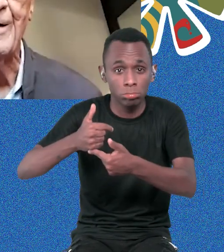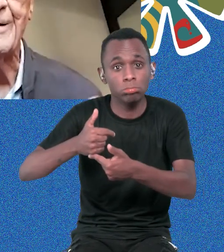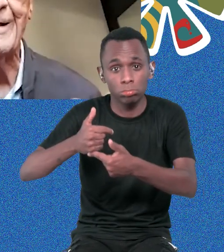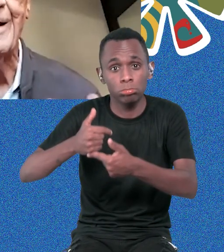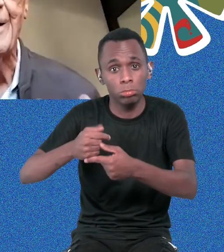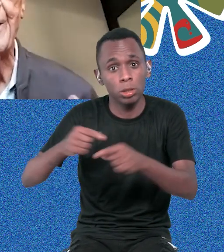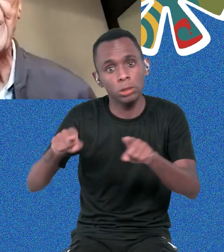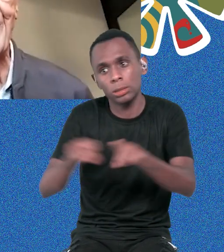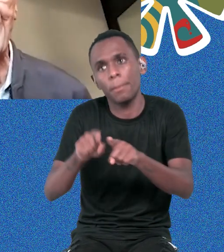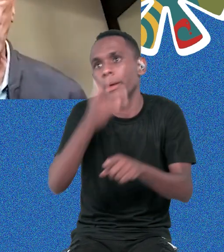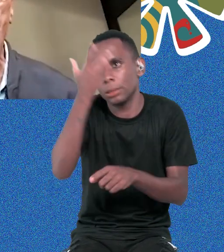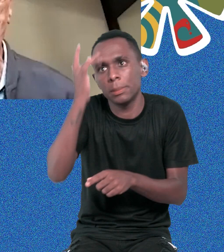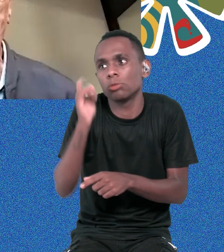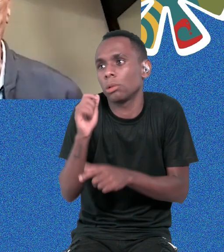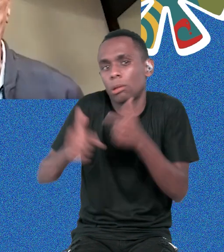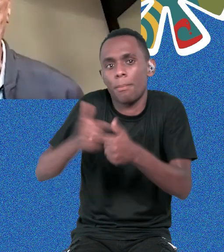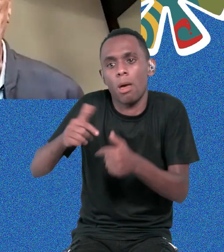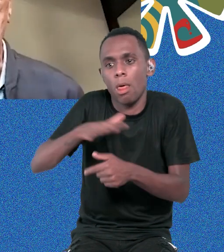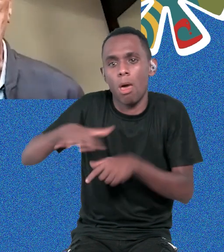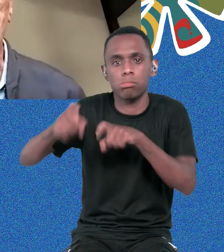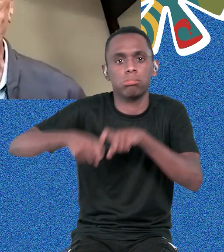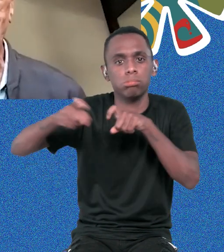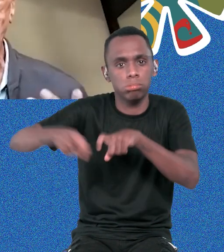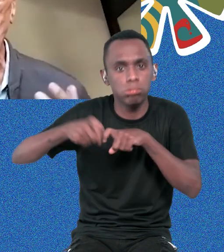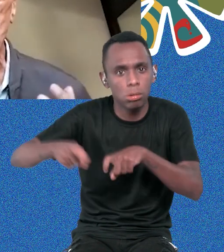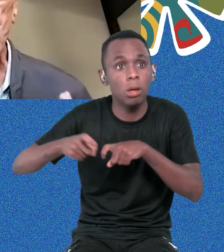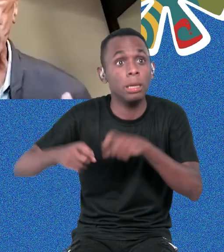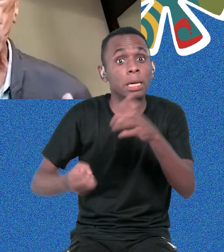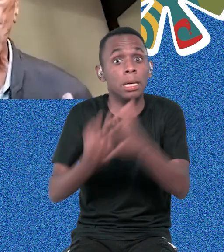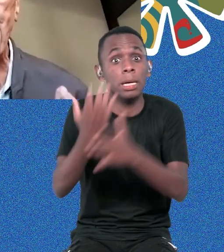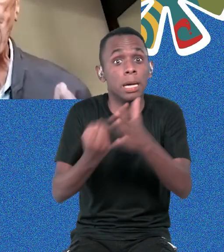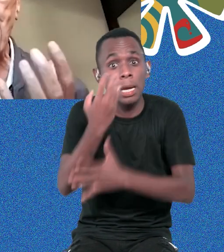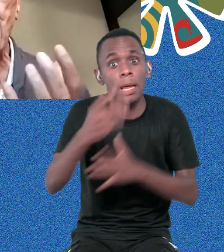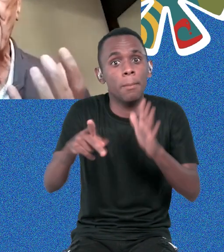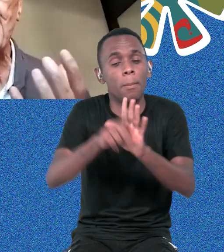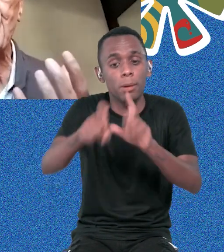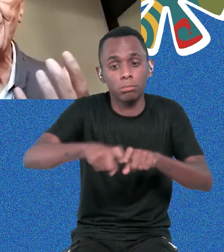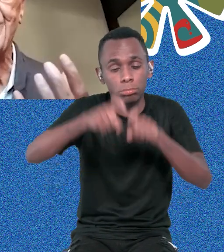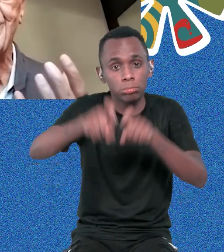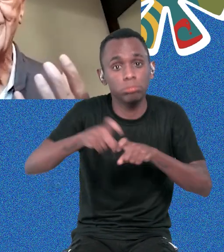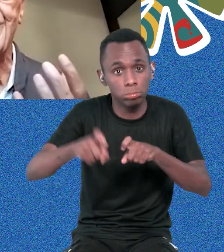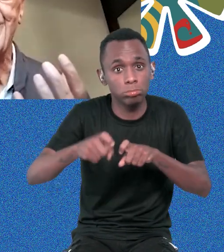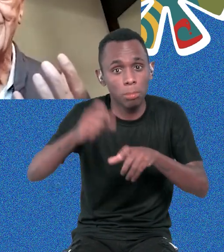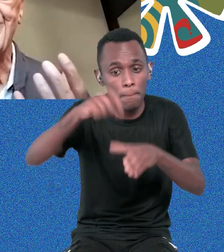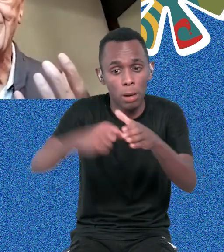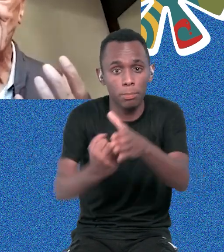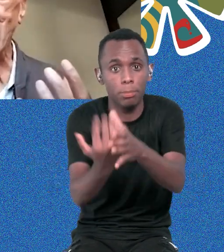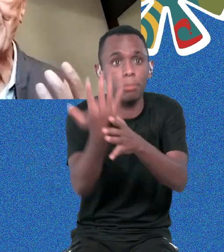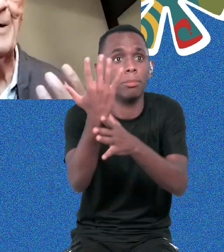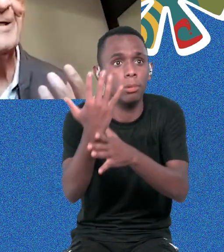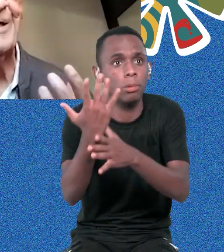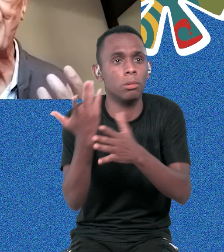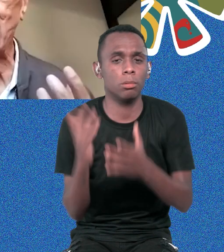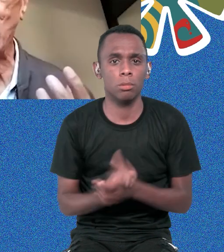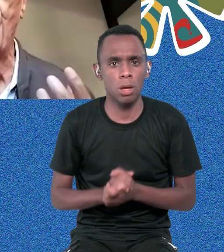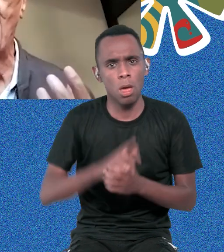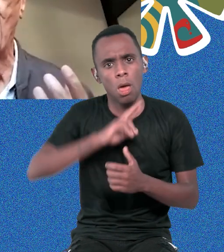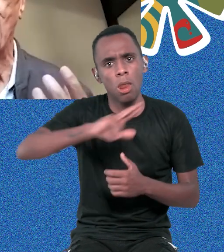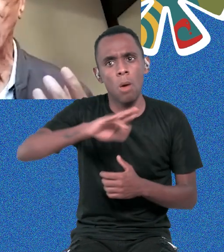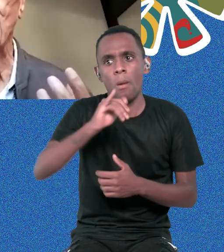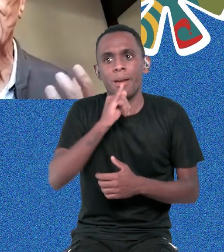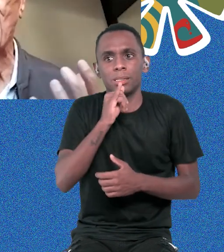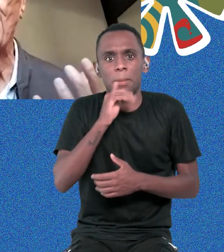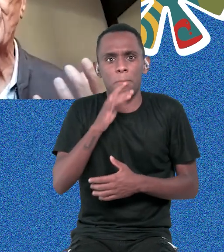sua... Quem trabalha no campo, quem trabalha produzindo para o agronegócio, não vai aparecer